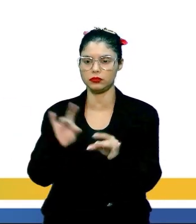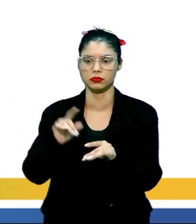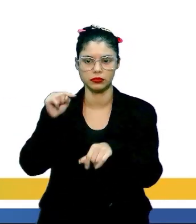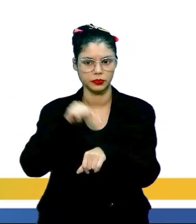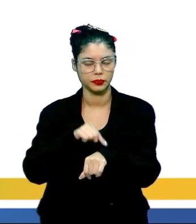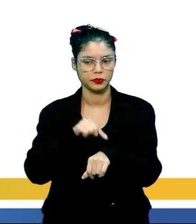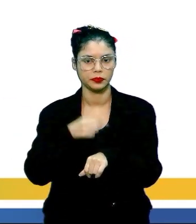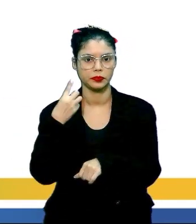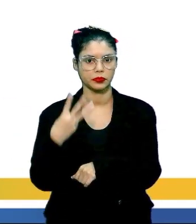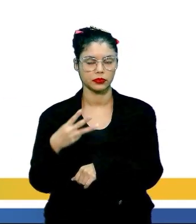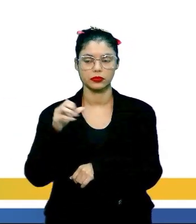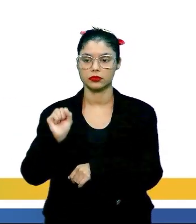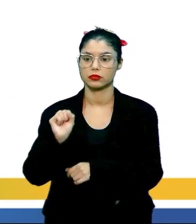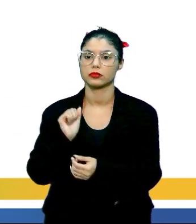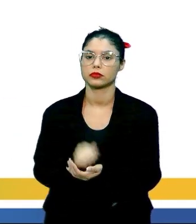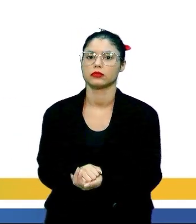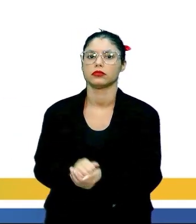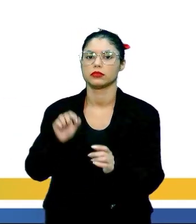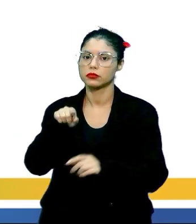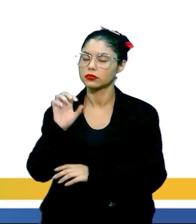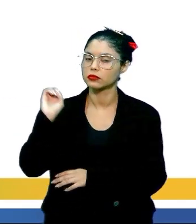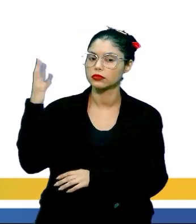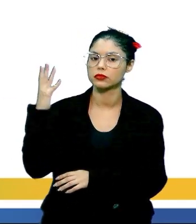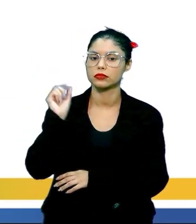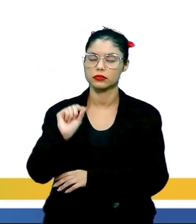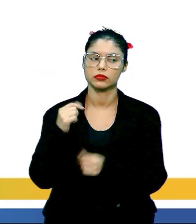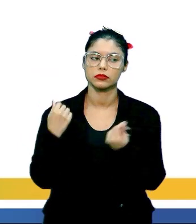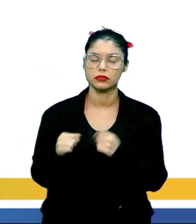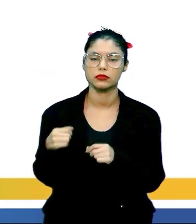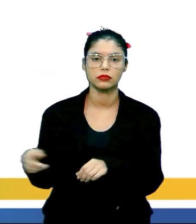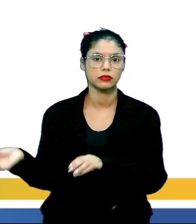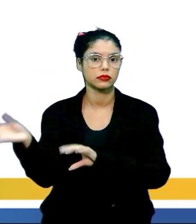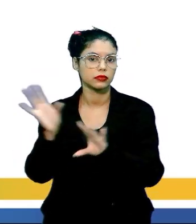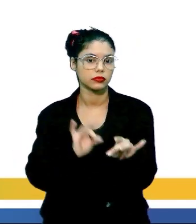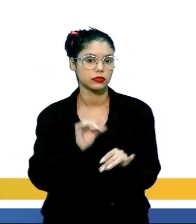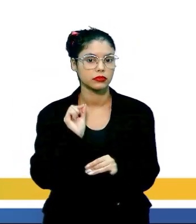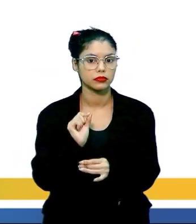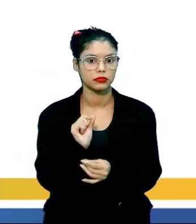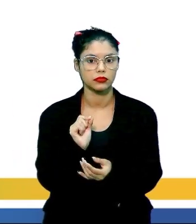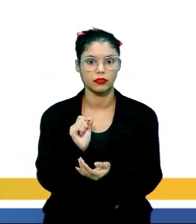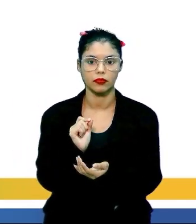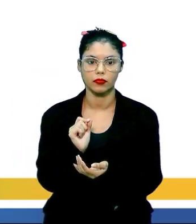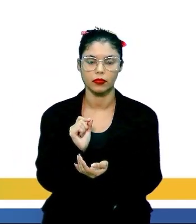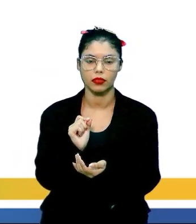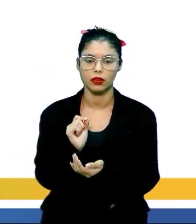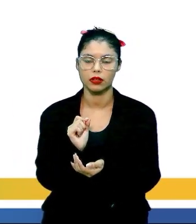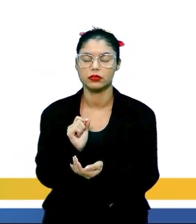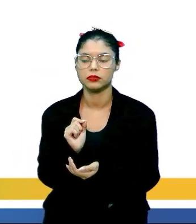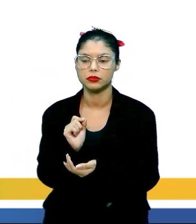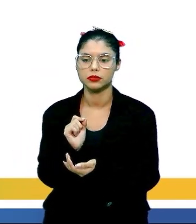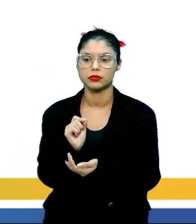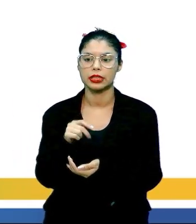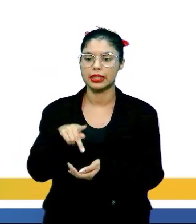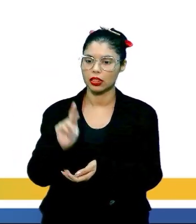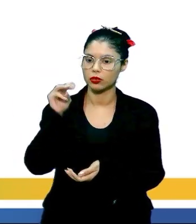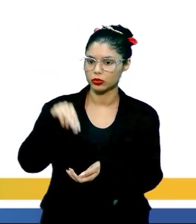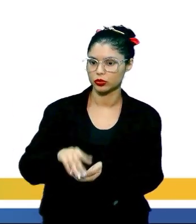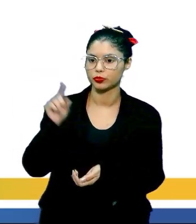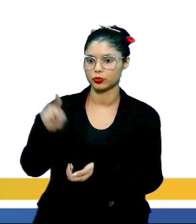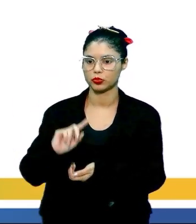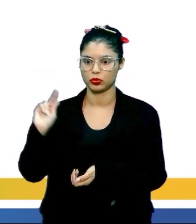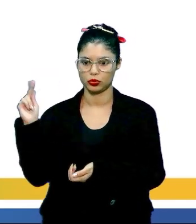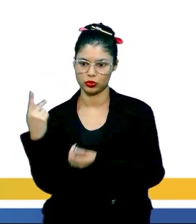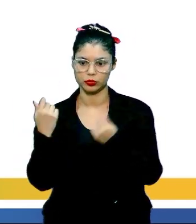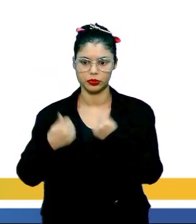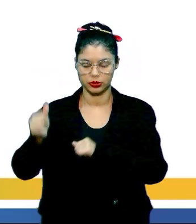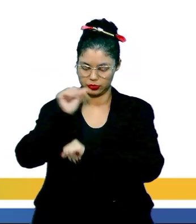tempo que está em segundo. Neste caso, devemos levar em consideração que esse quilômetros por hora ele deve